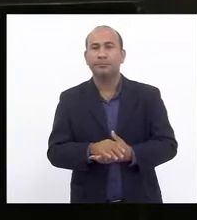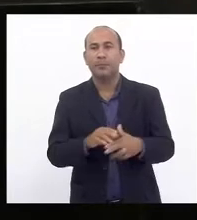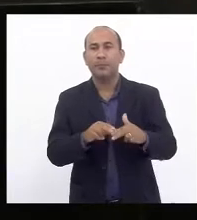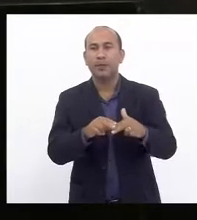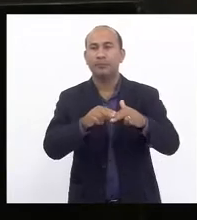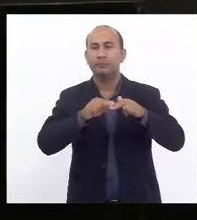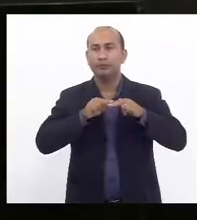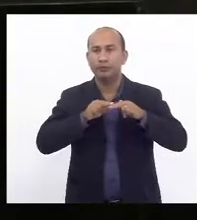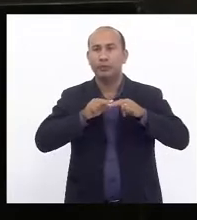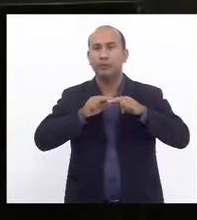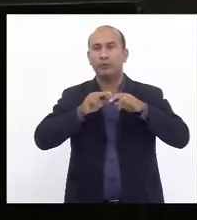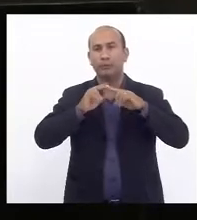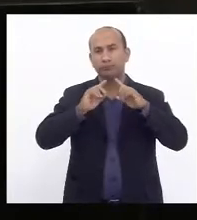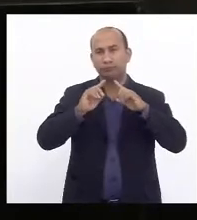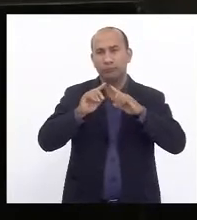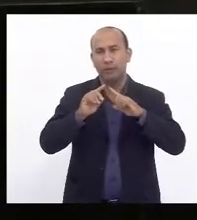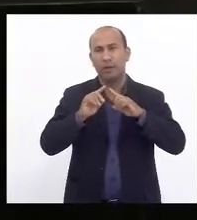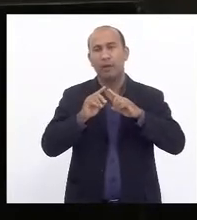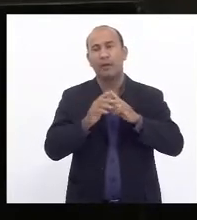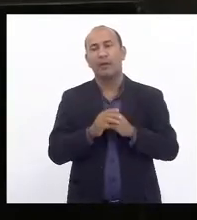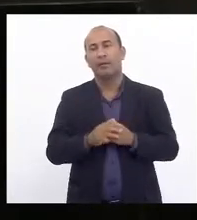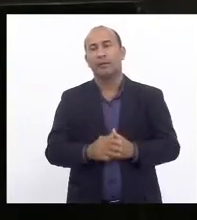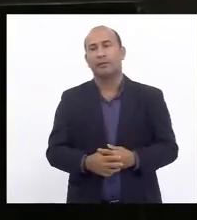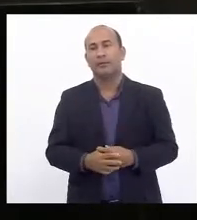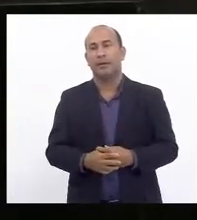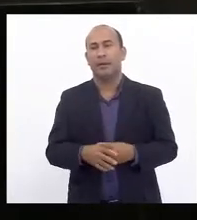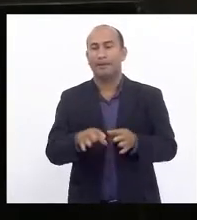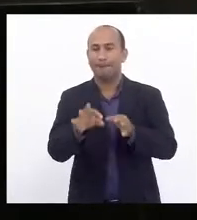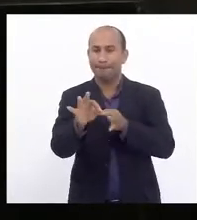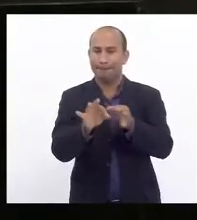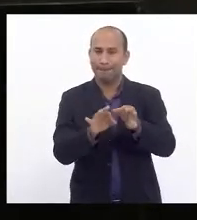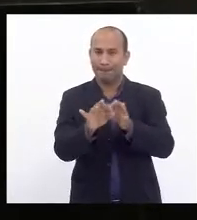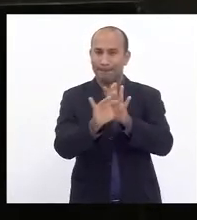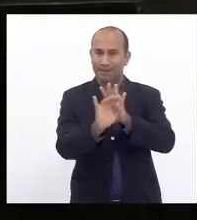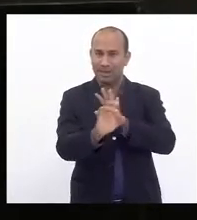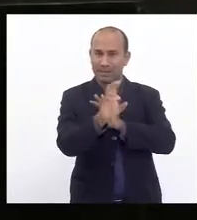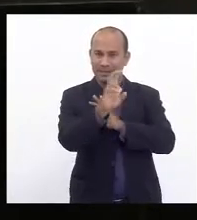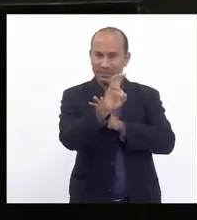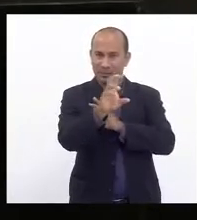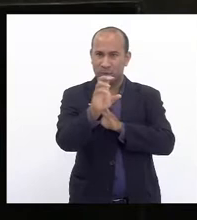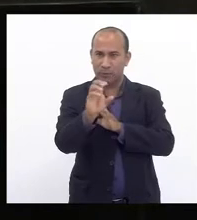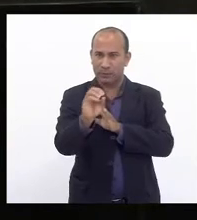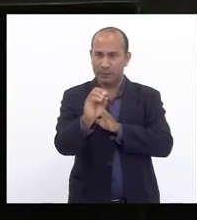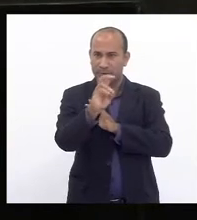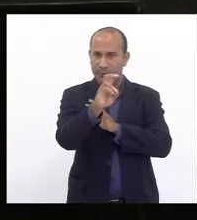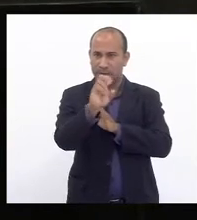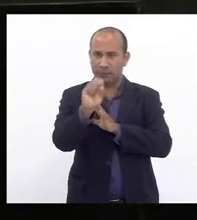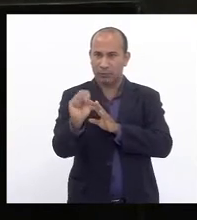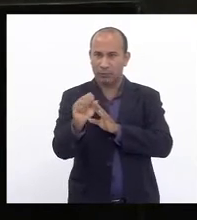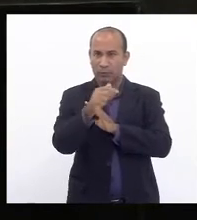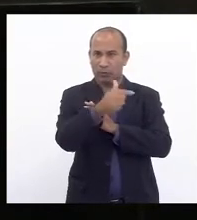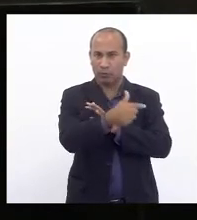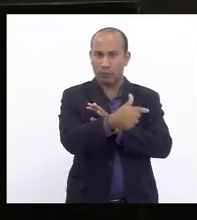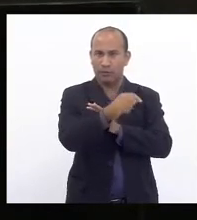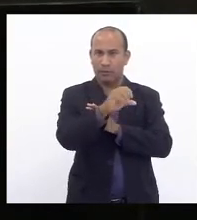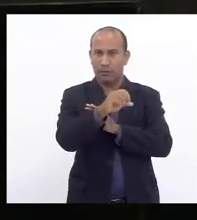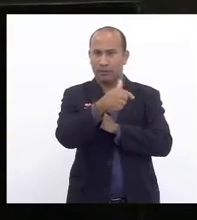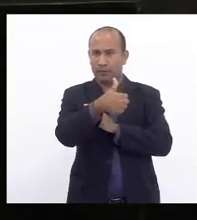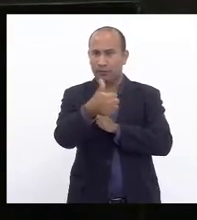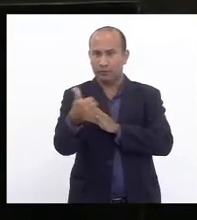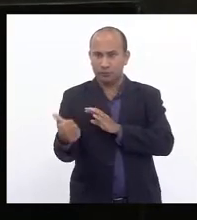discussão e apreciação o projeto de lei 5058 de 2021,